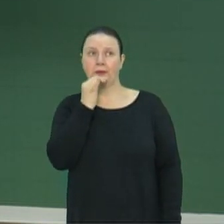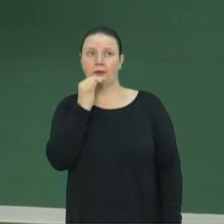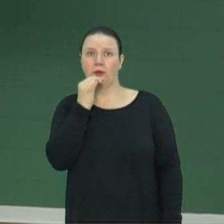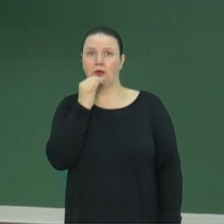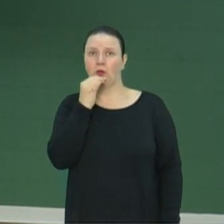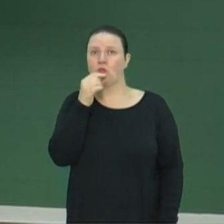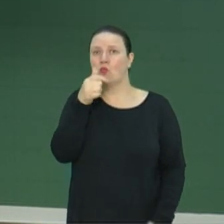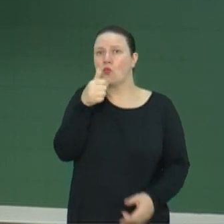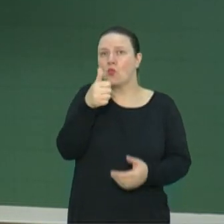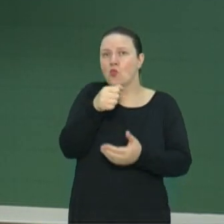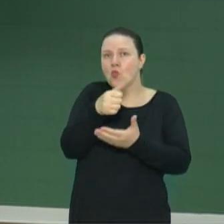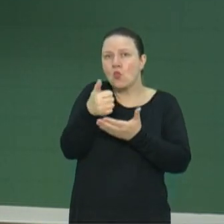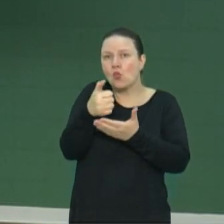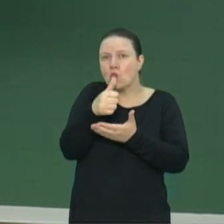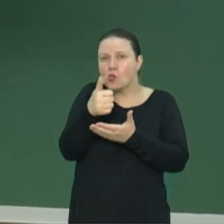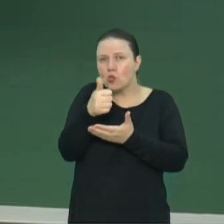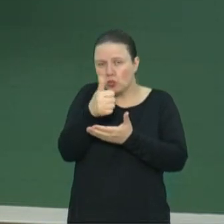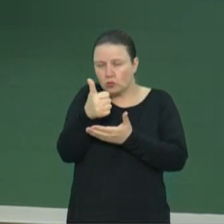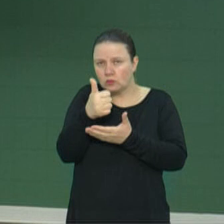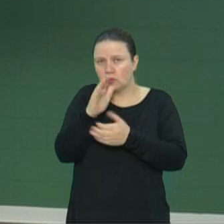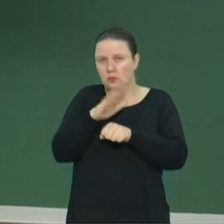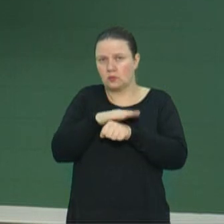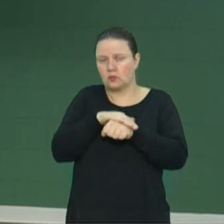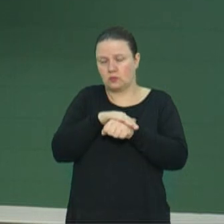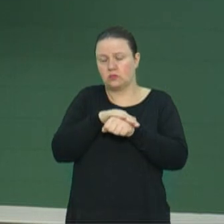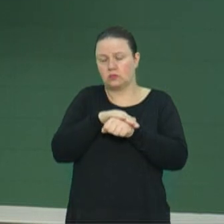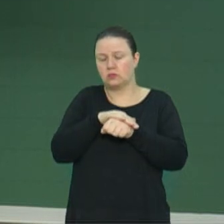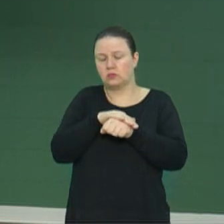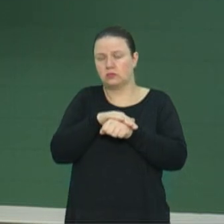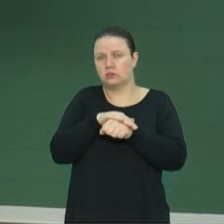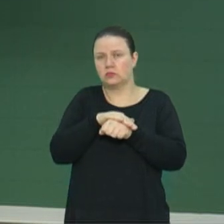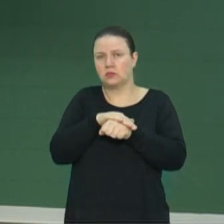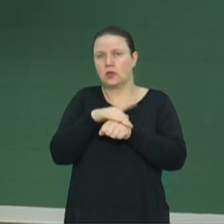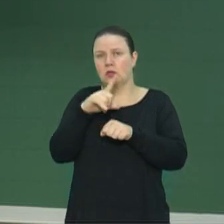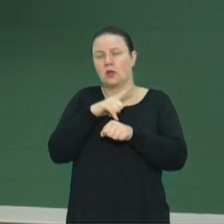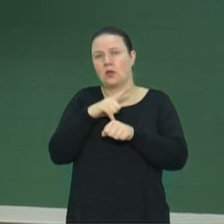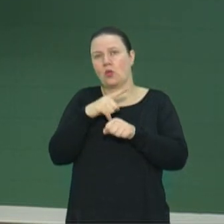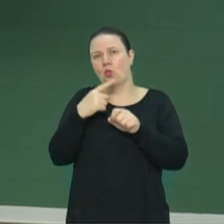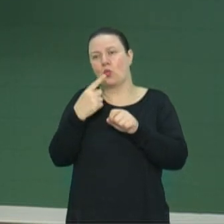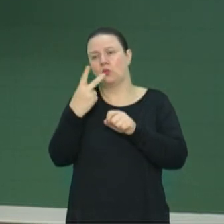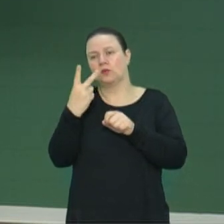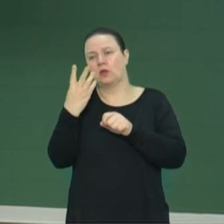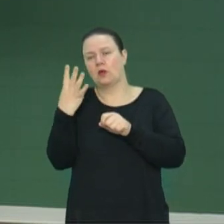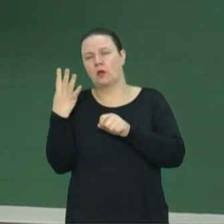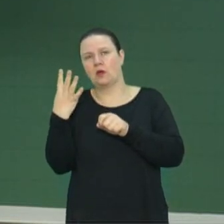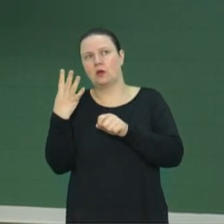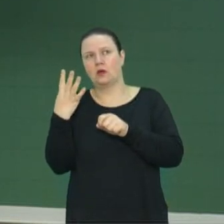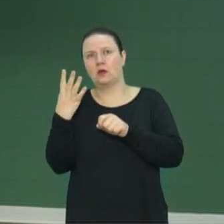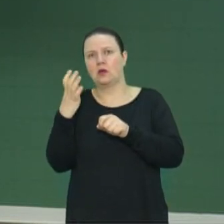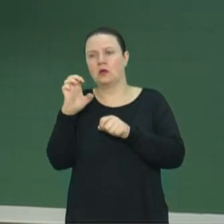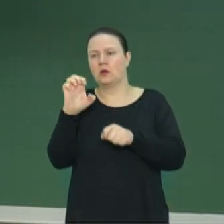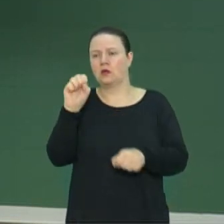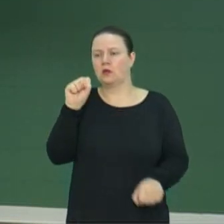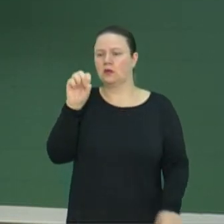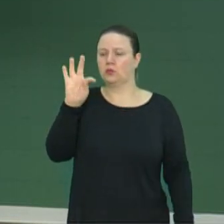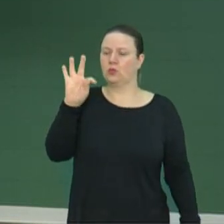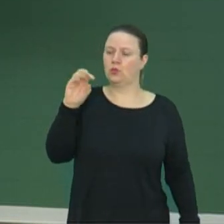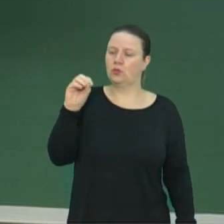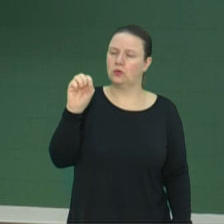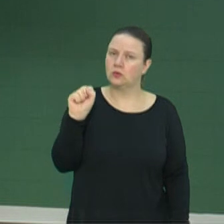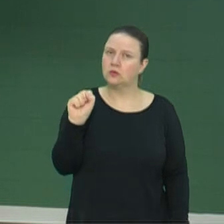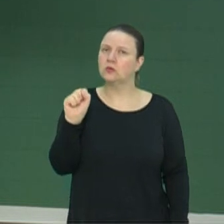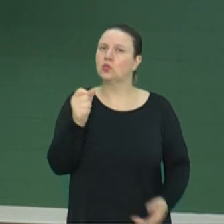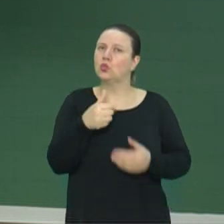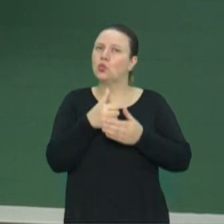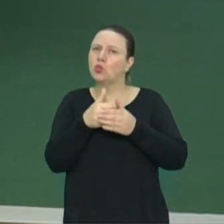controle está em mi mano. E se eu tivesse vários controles, 2 ou mais controles, estes controles